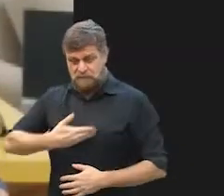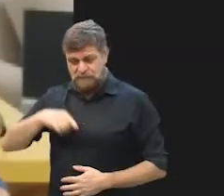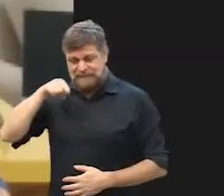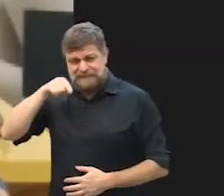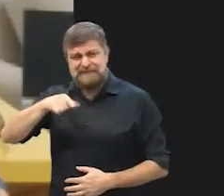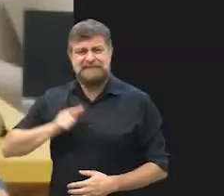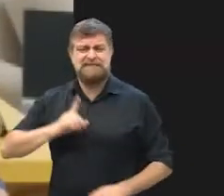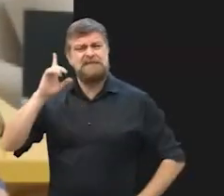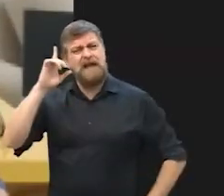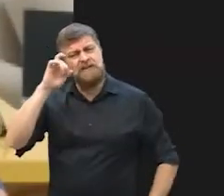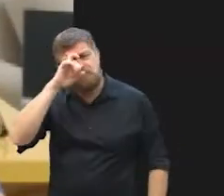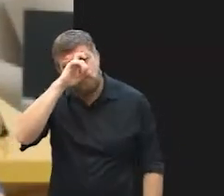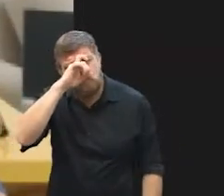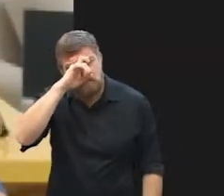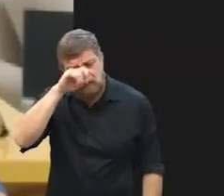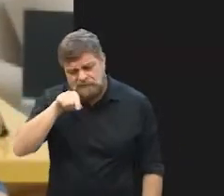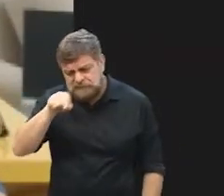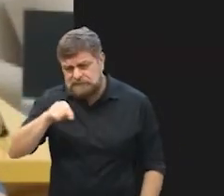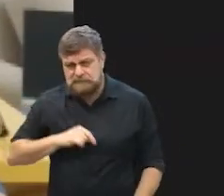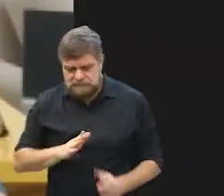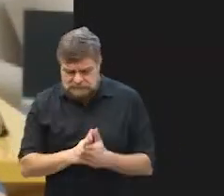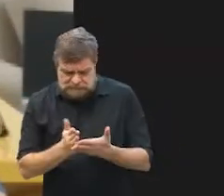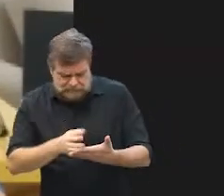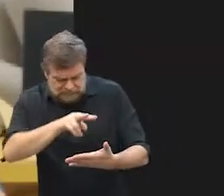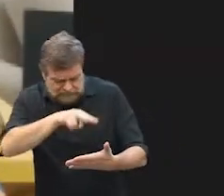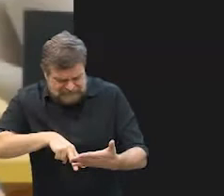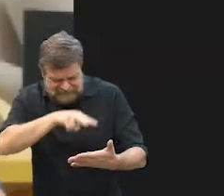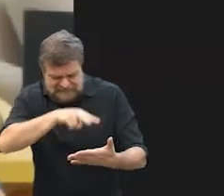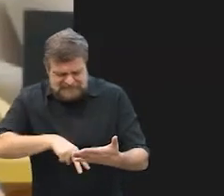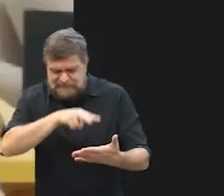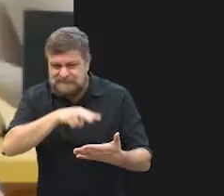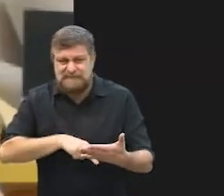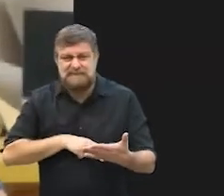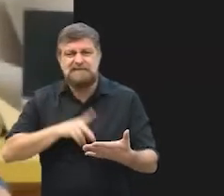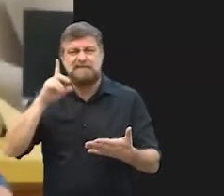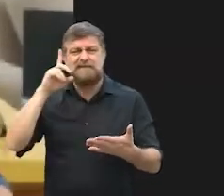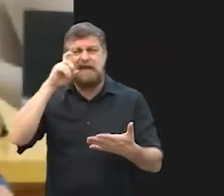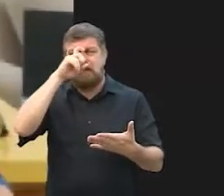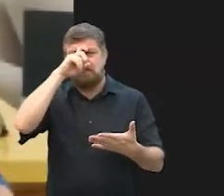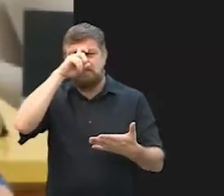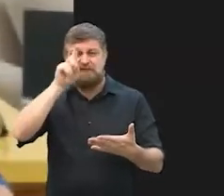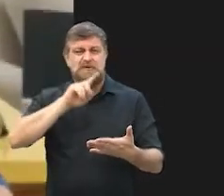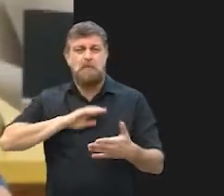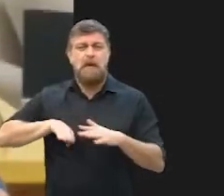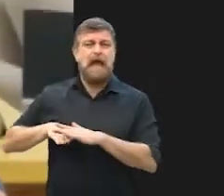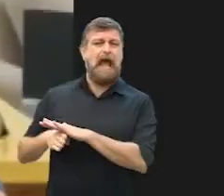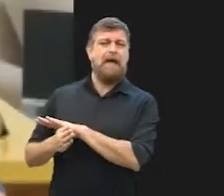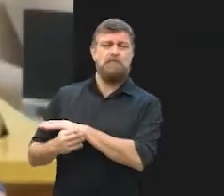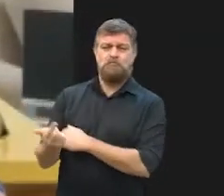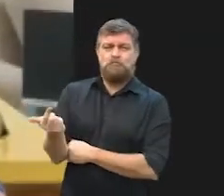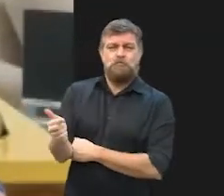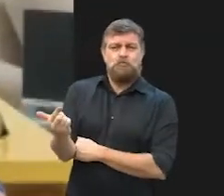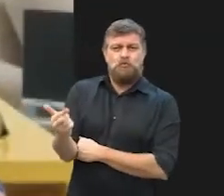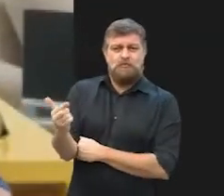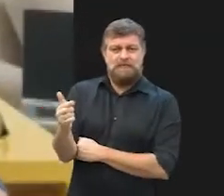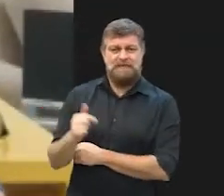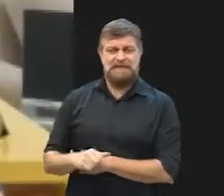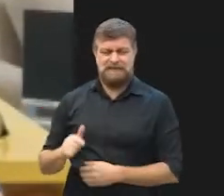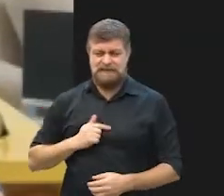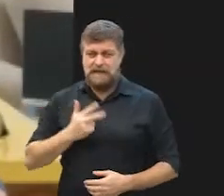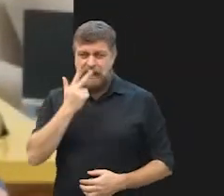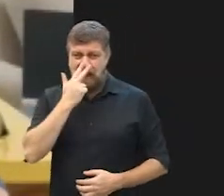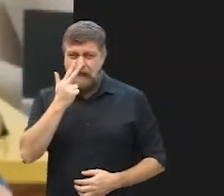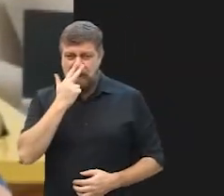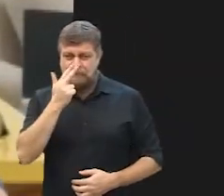grande dificuldade de desenvolver esse hábito da leitura. Então, eles são um pouco